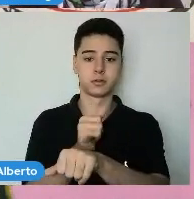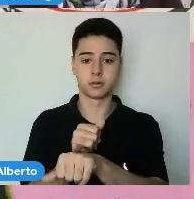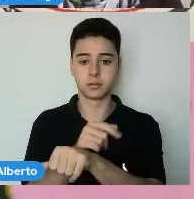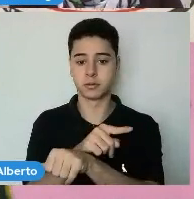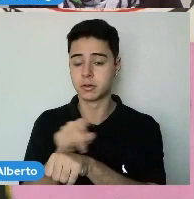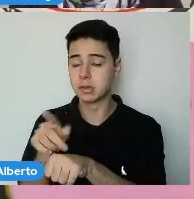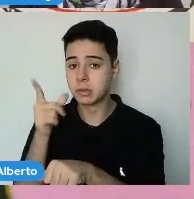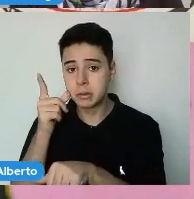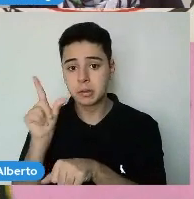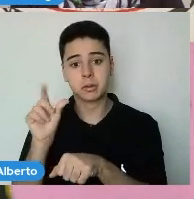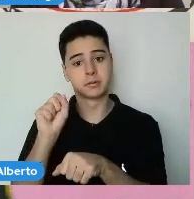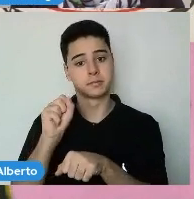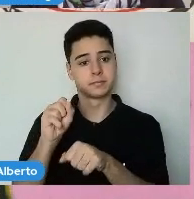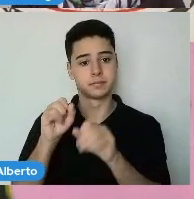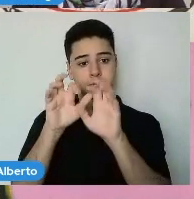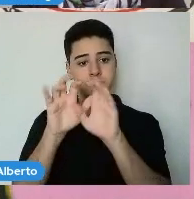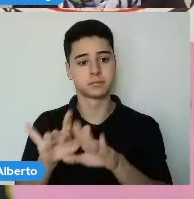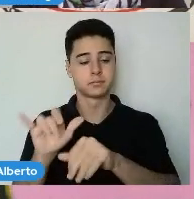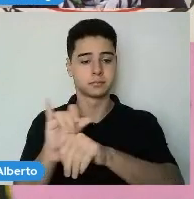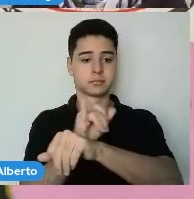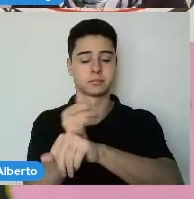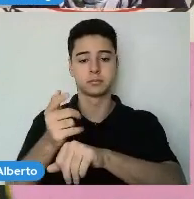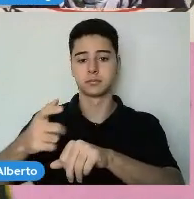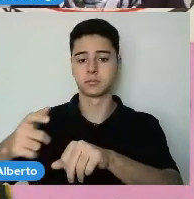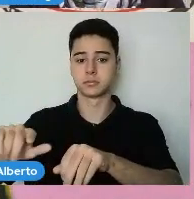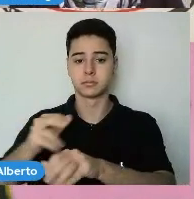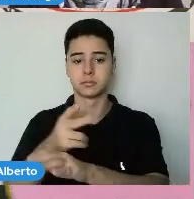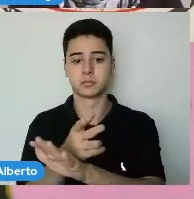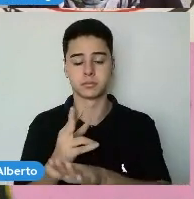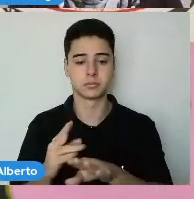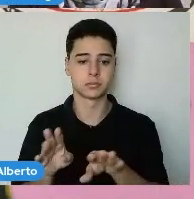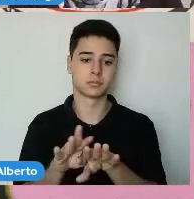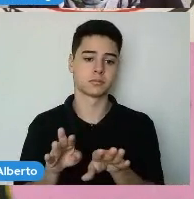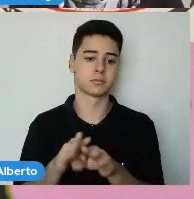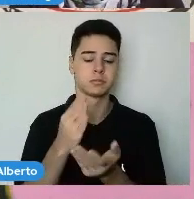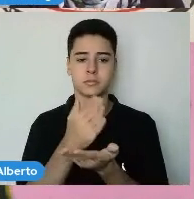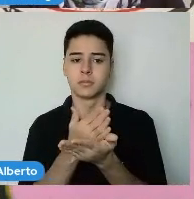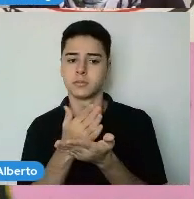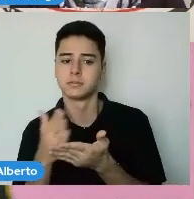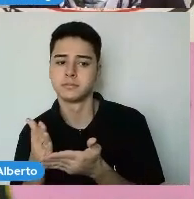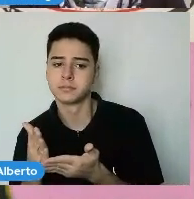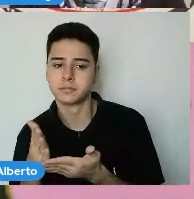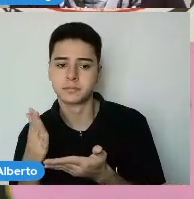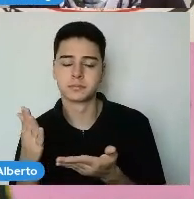conseguem acessar outras performances dela, que vão desde